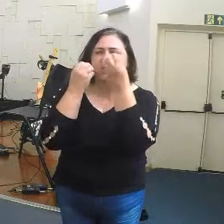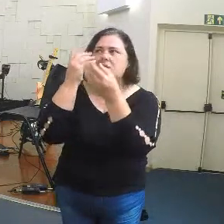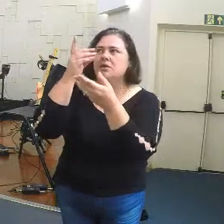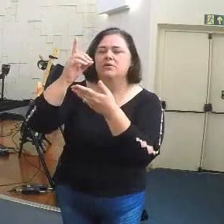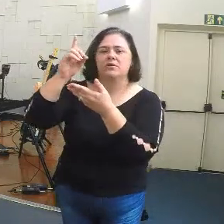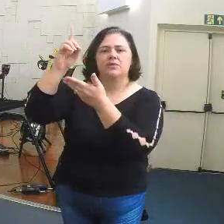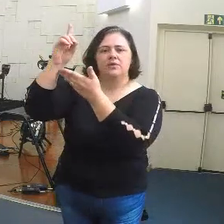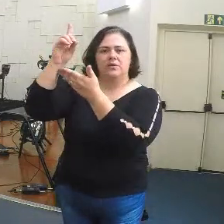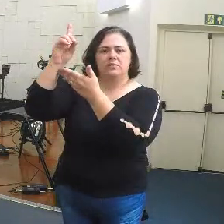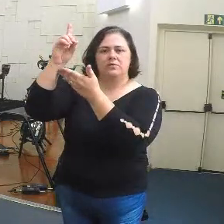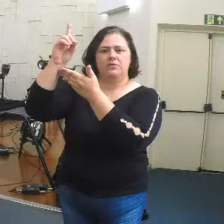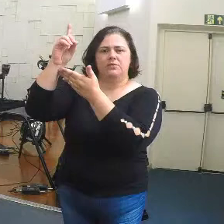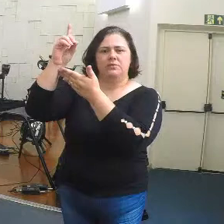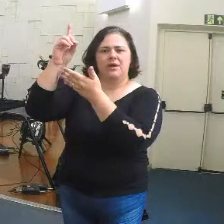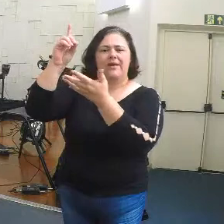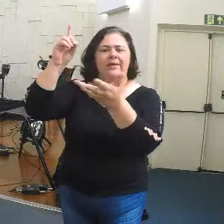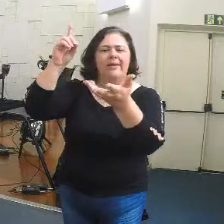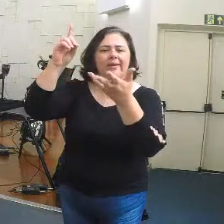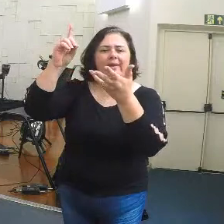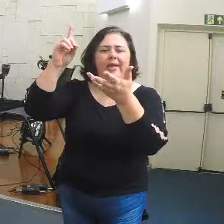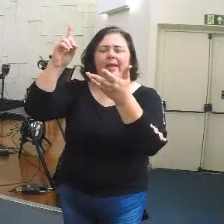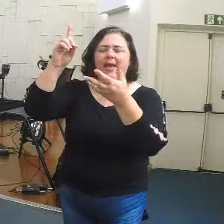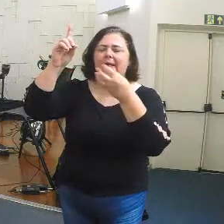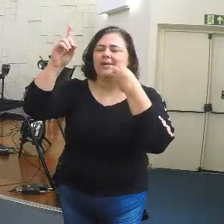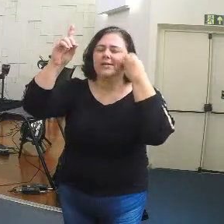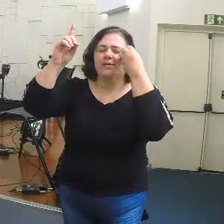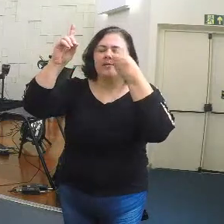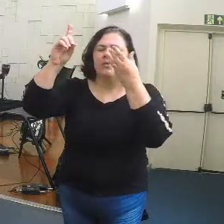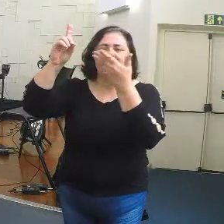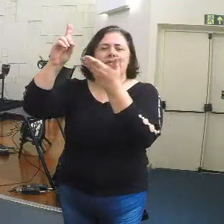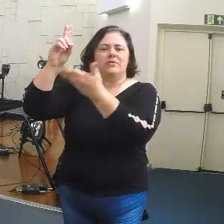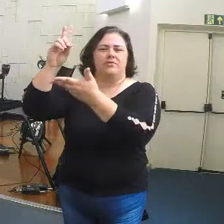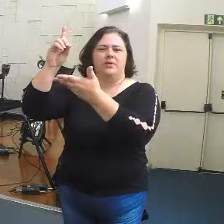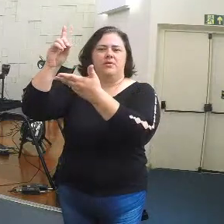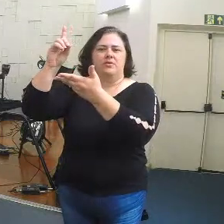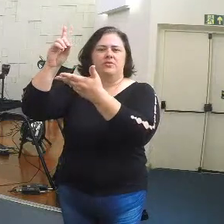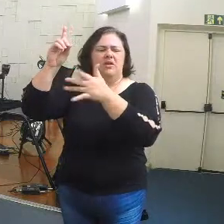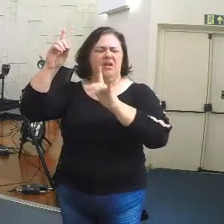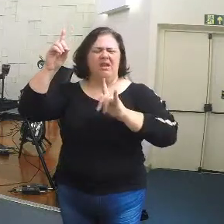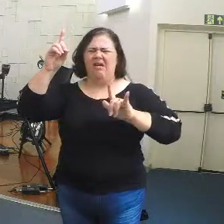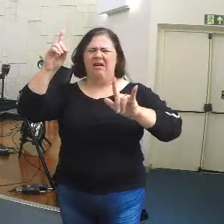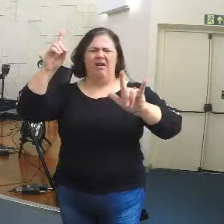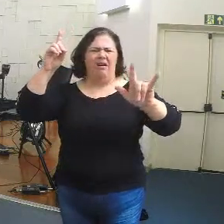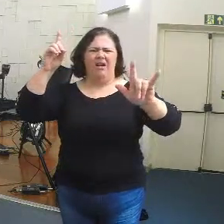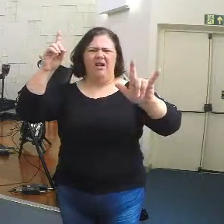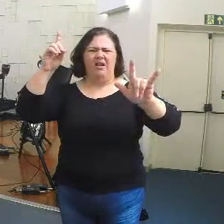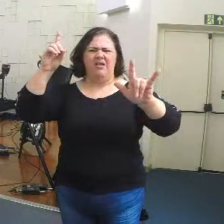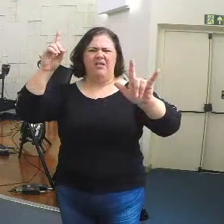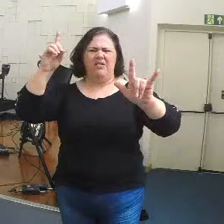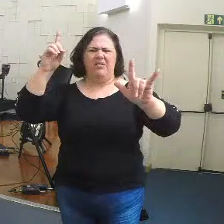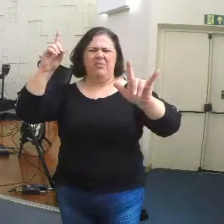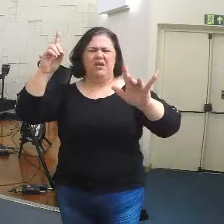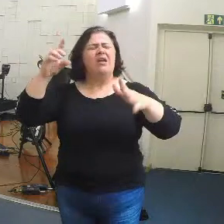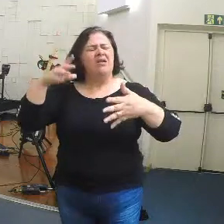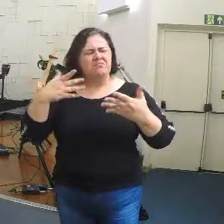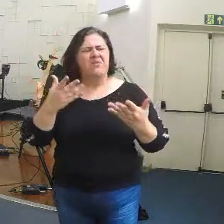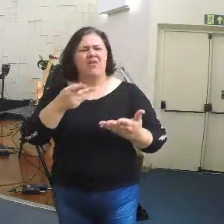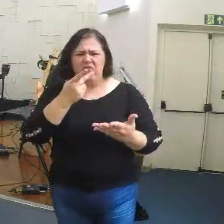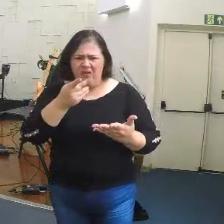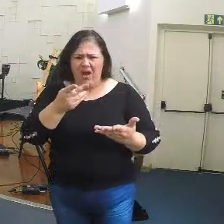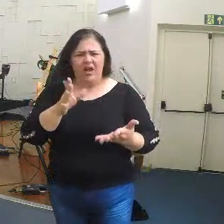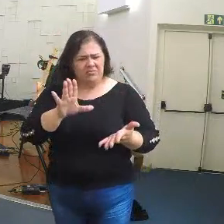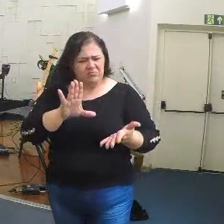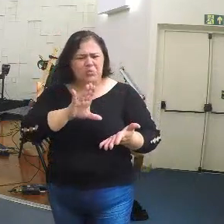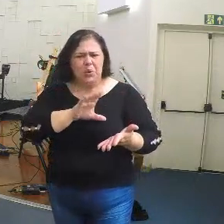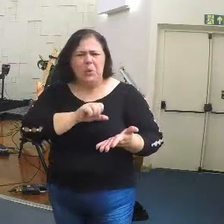quando você experimentar a doação para quem não merece, uma palavra de carinho para quem